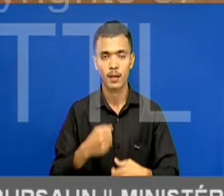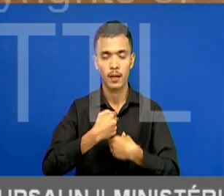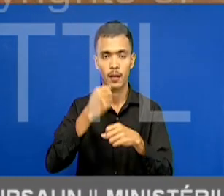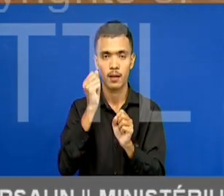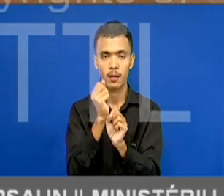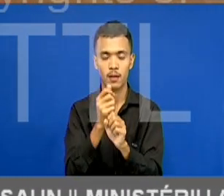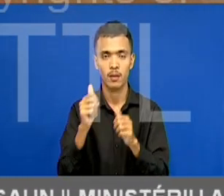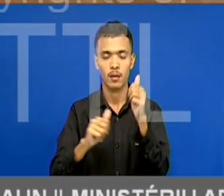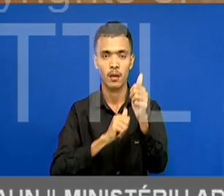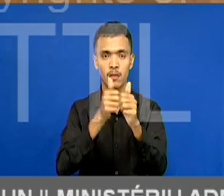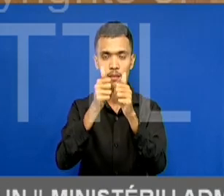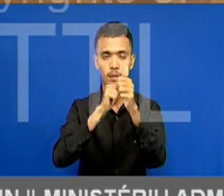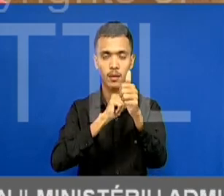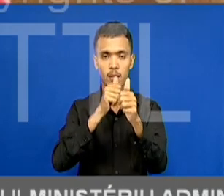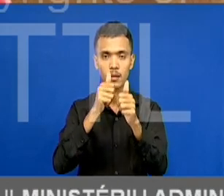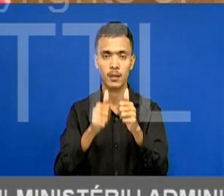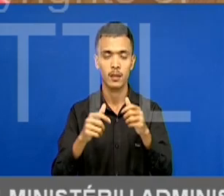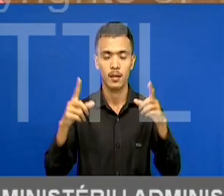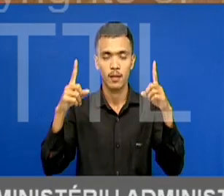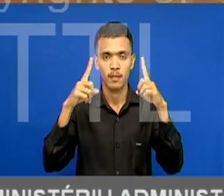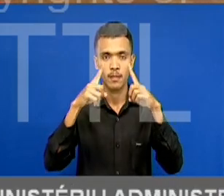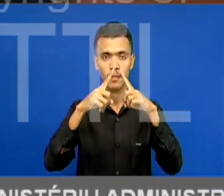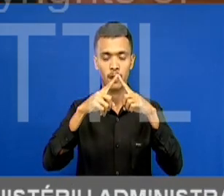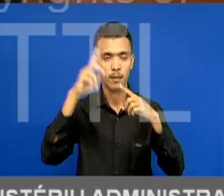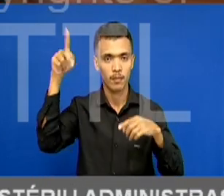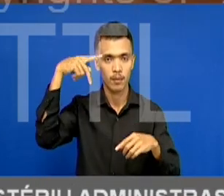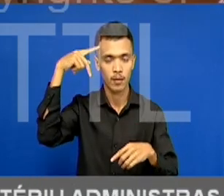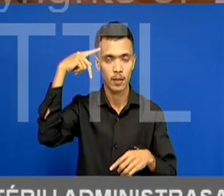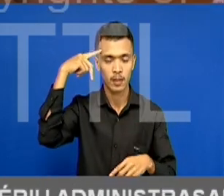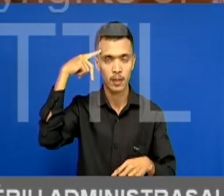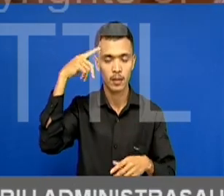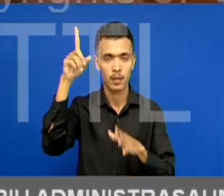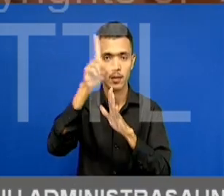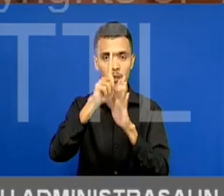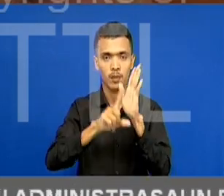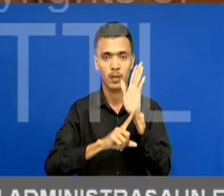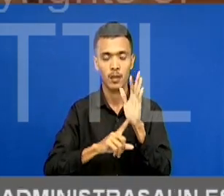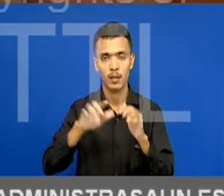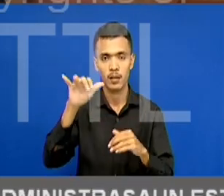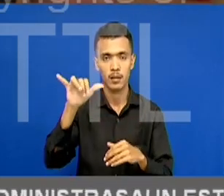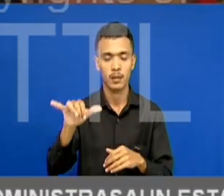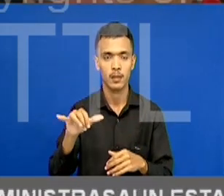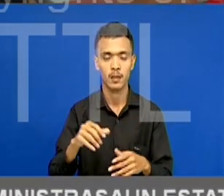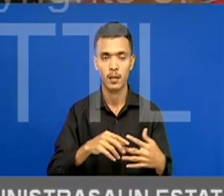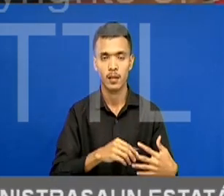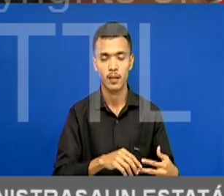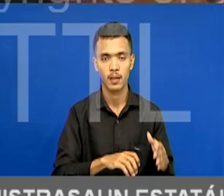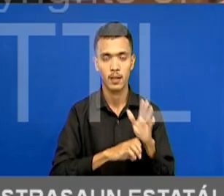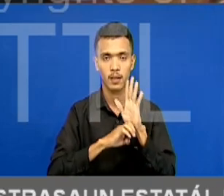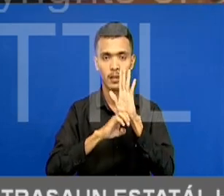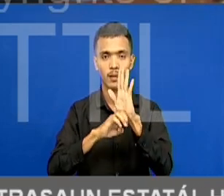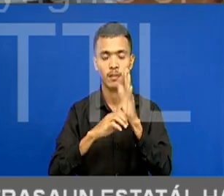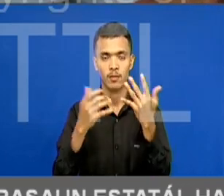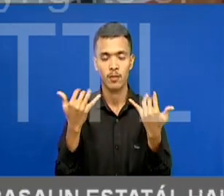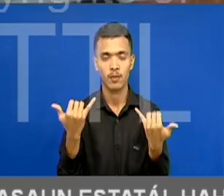advocacia ida advocacia ba ia política ka lei sir nebe relevante exemplo o